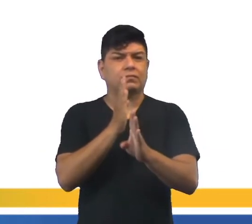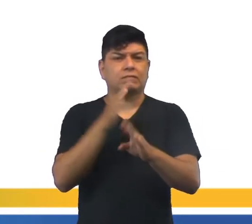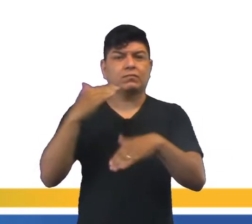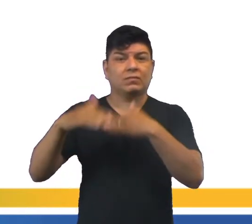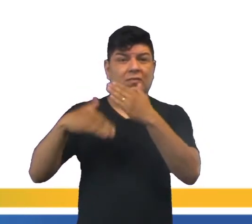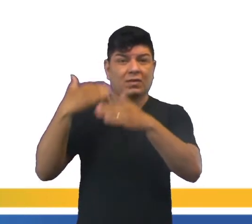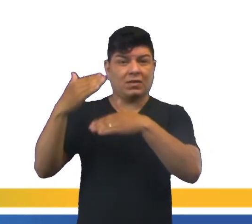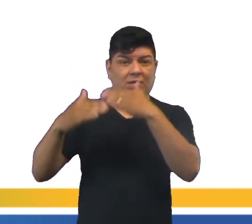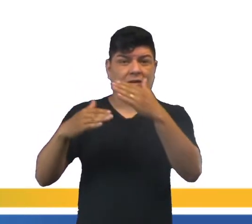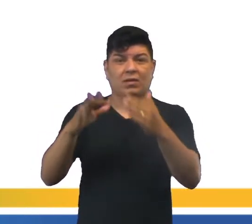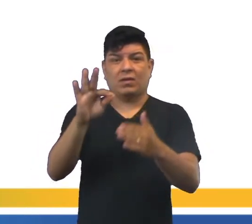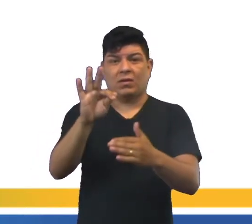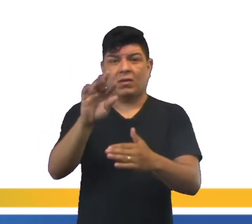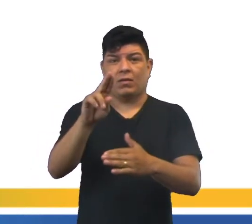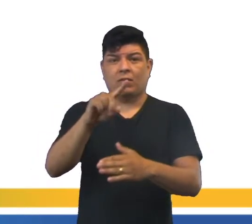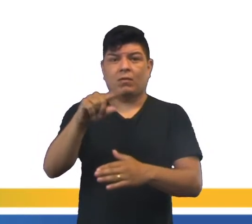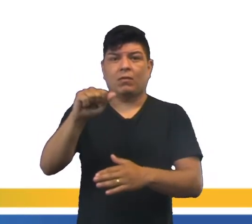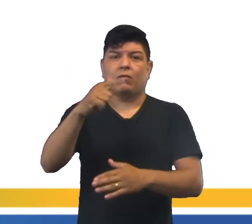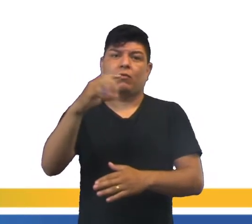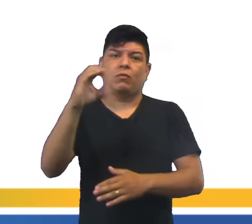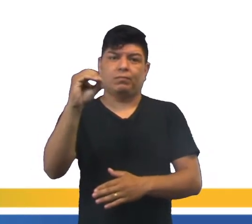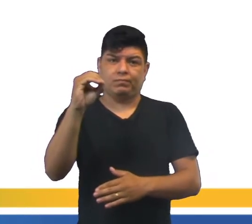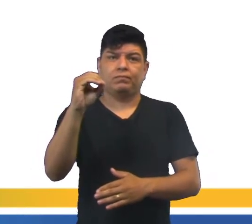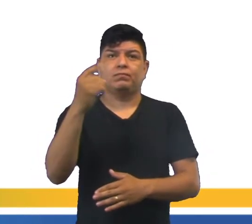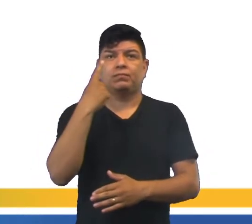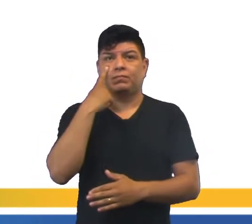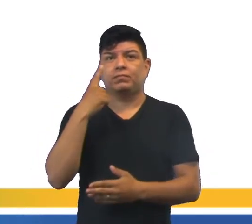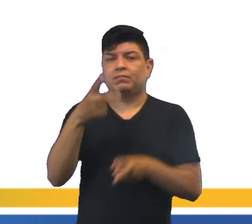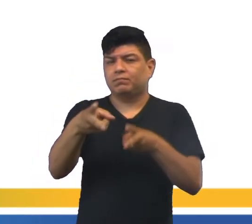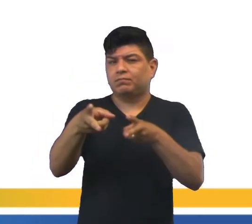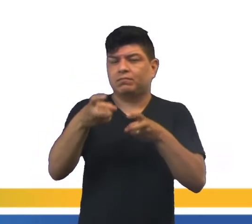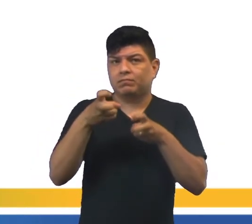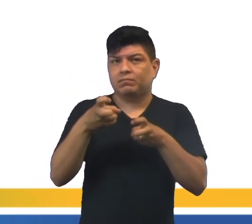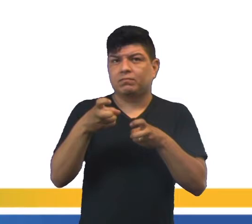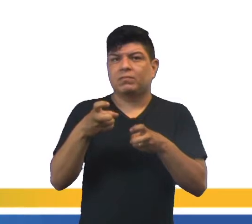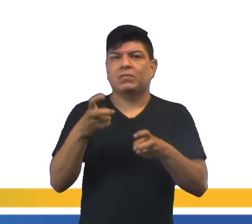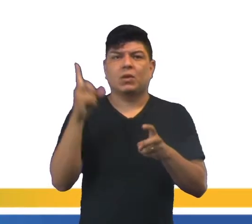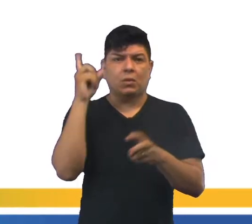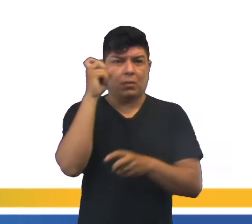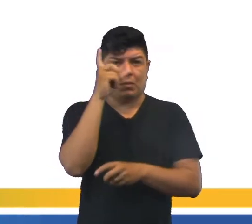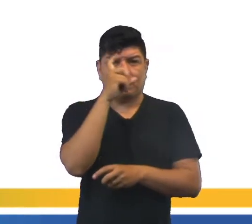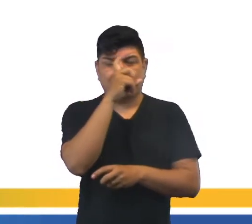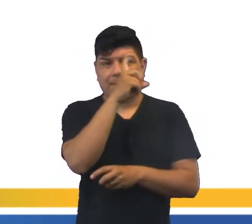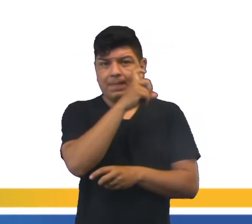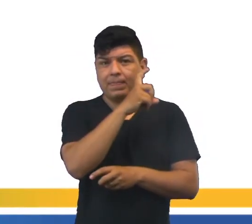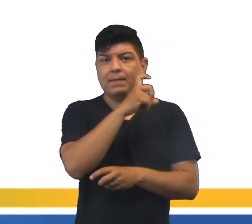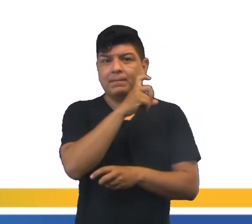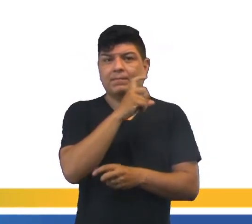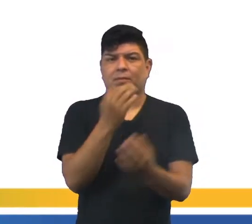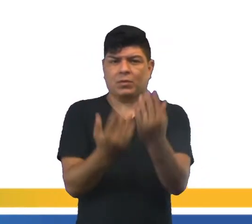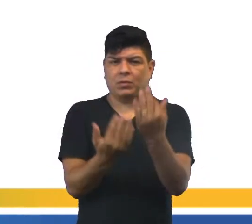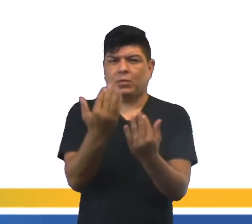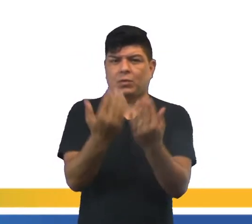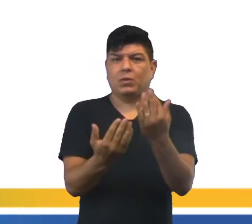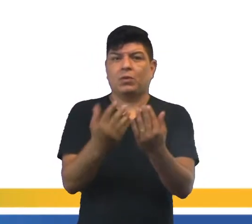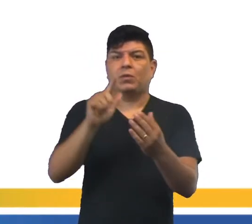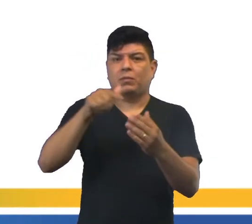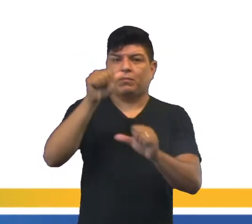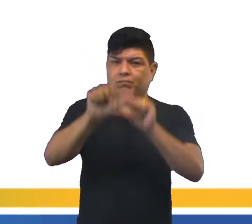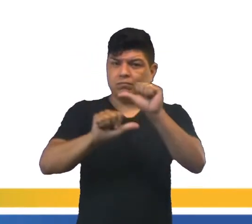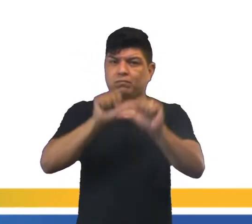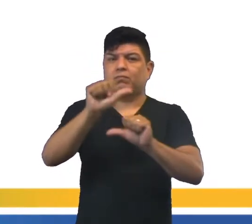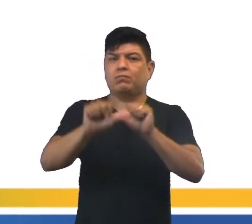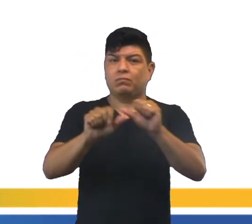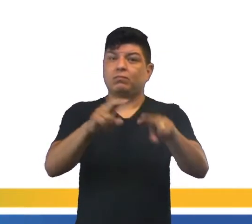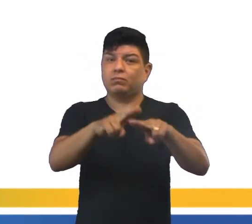processo de fusão do metal, né. Como você percebe, o metal é muito difícil de passar do estado sólido para o líquido,